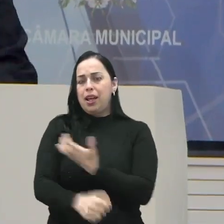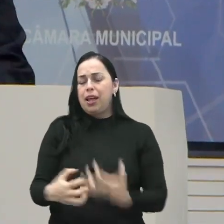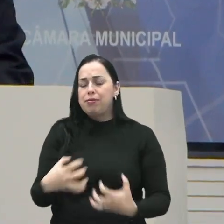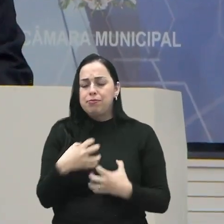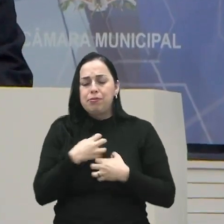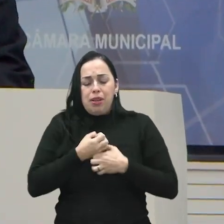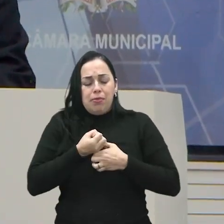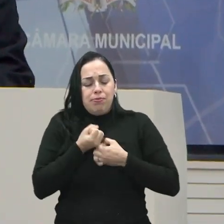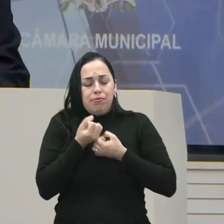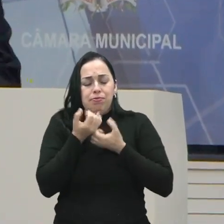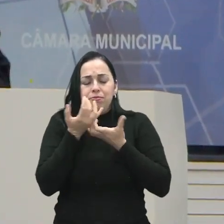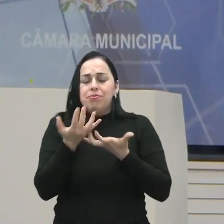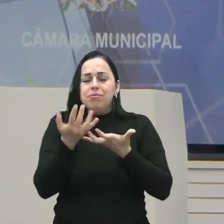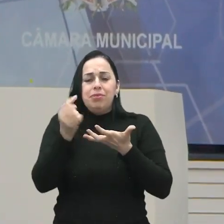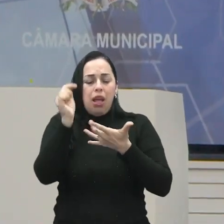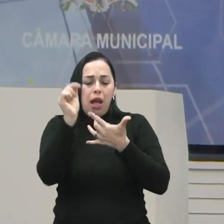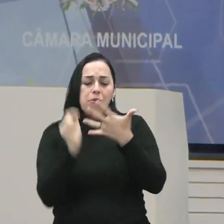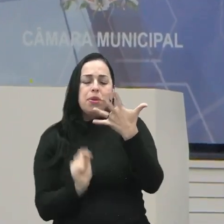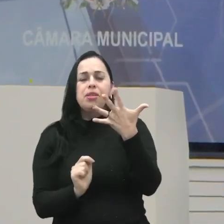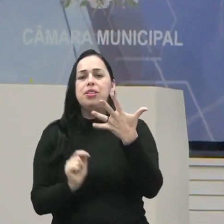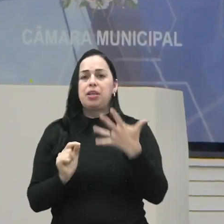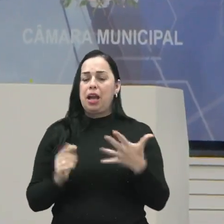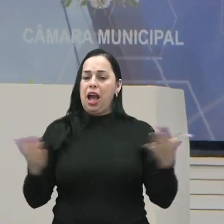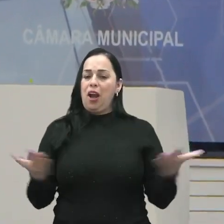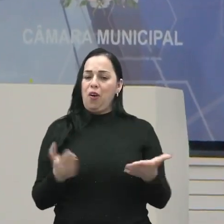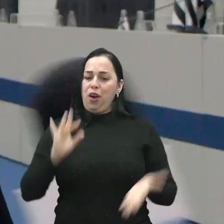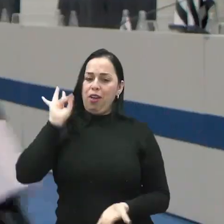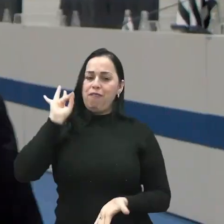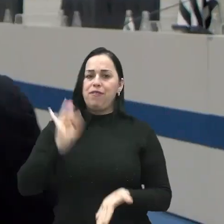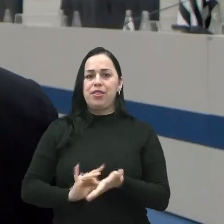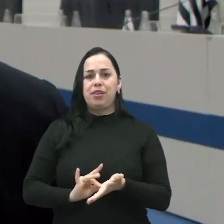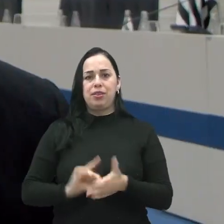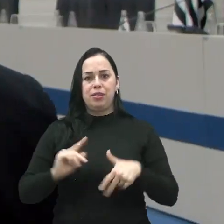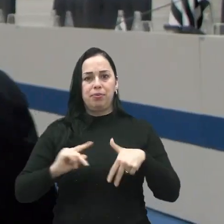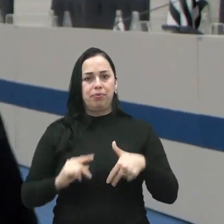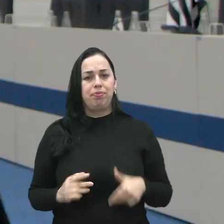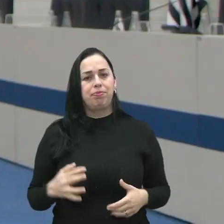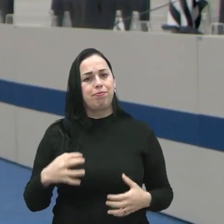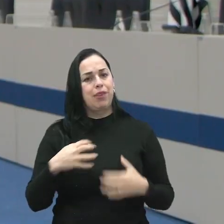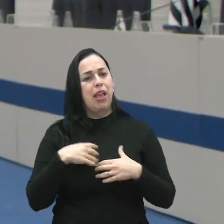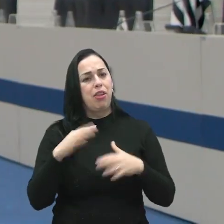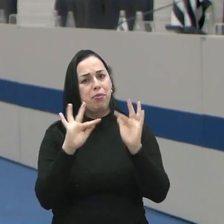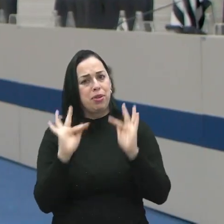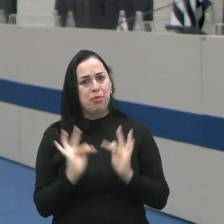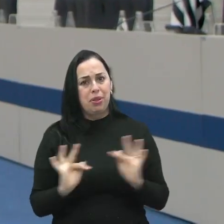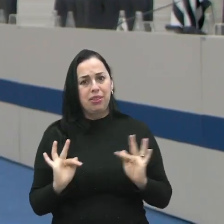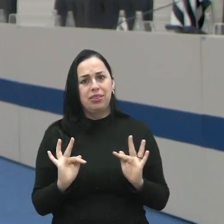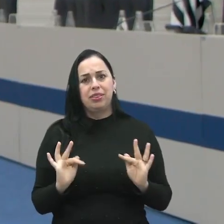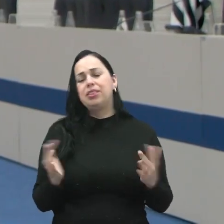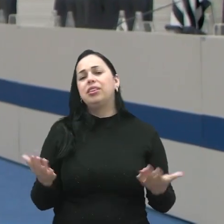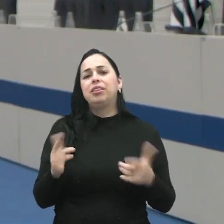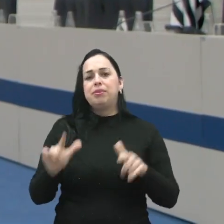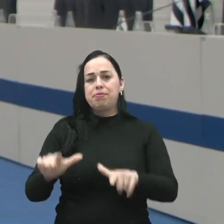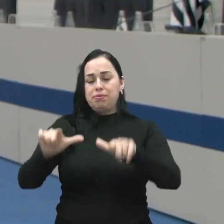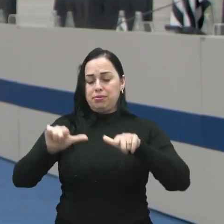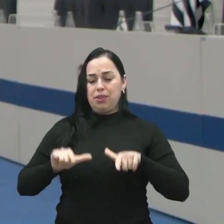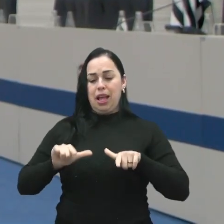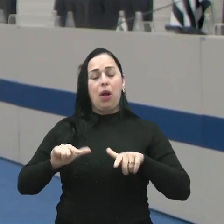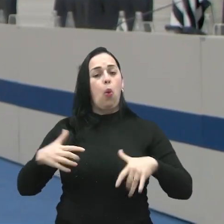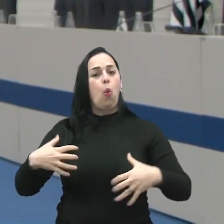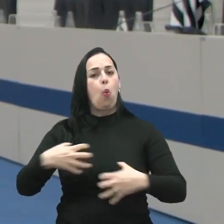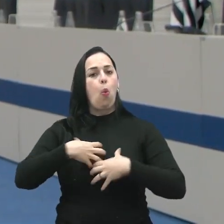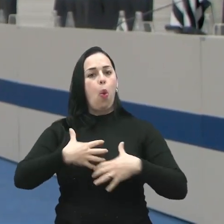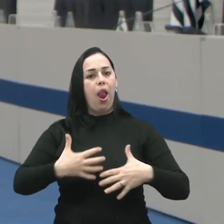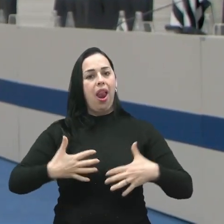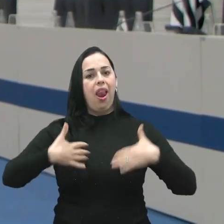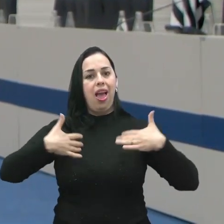de ser condecorado como morador de São José dos Campos. Aí eu fiquei muito feliz, eu recebo esse título com muita alegria, com